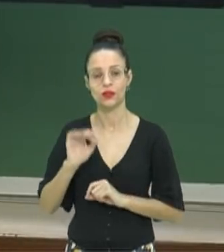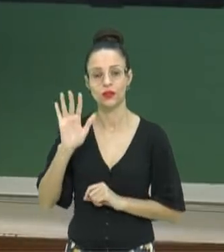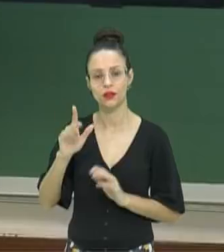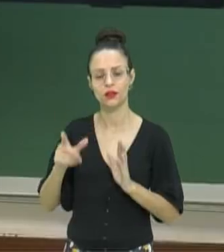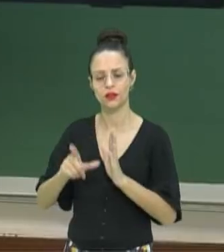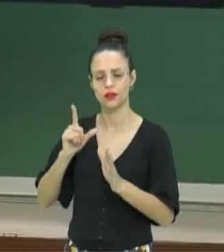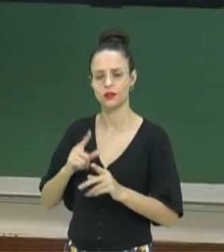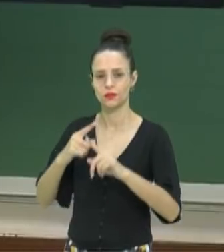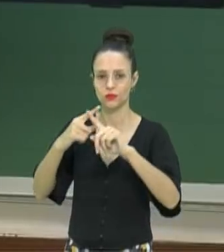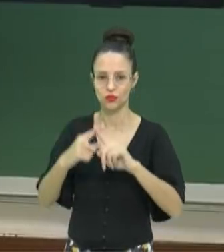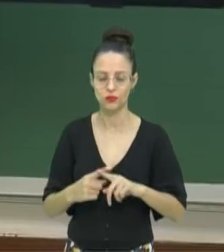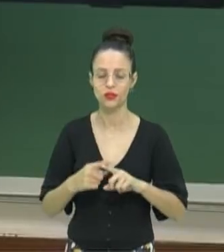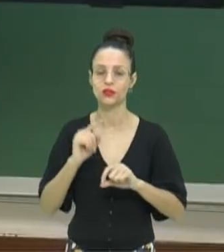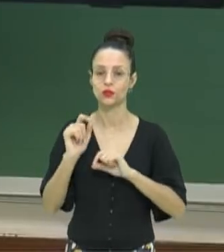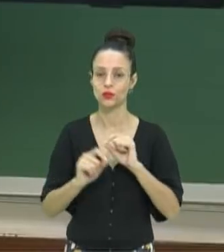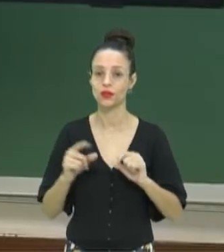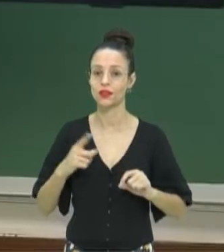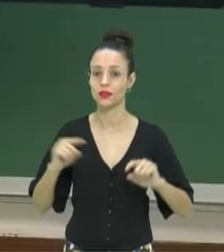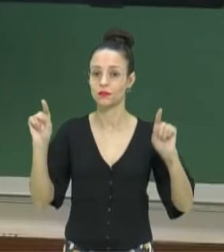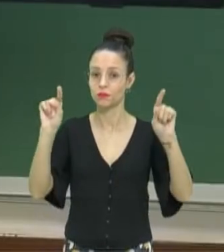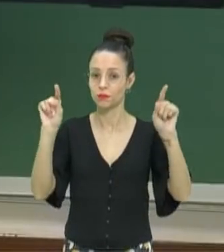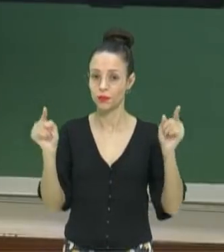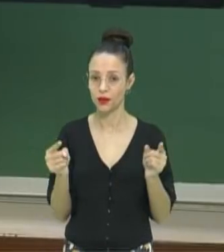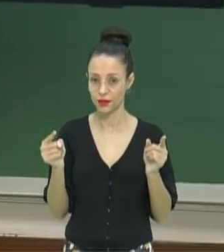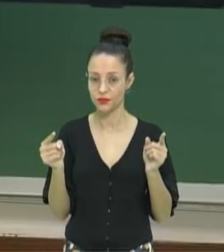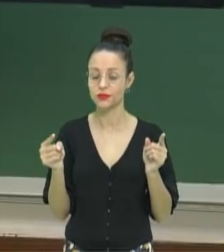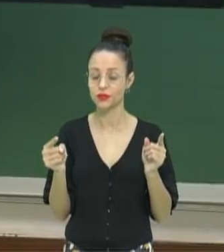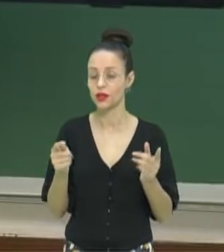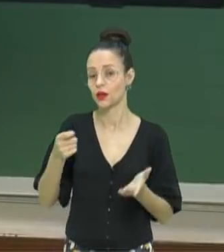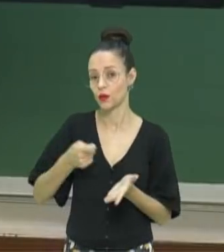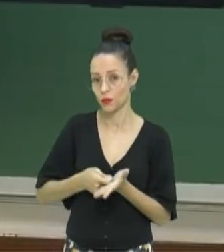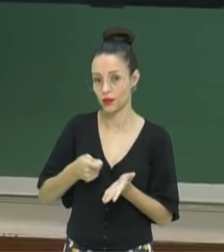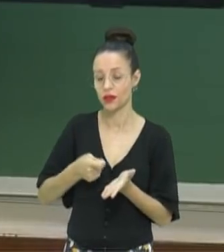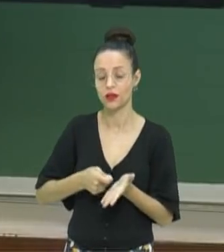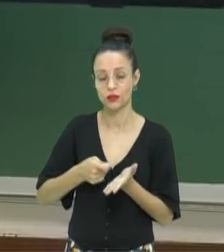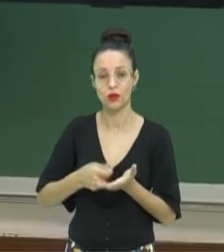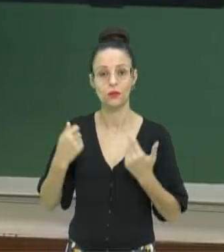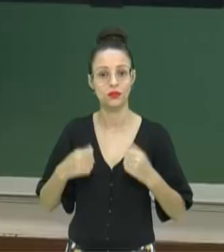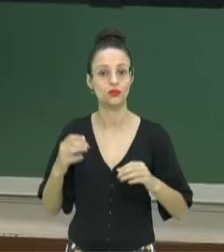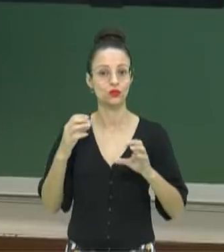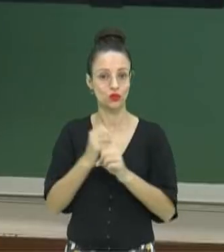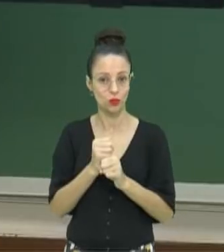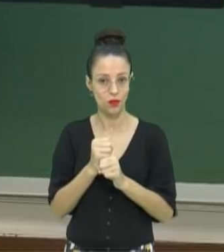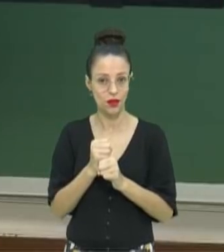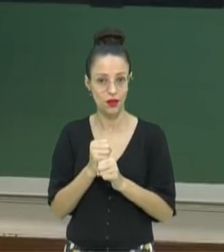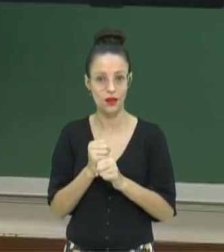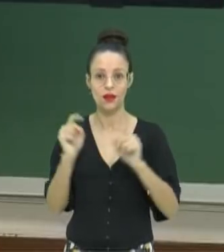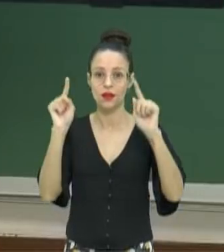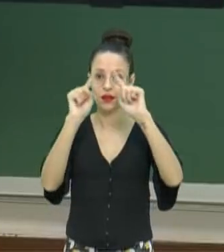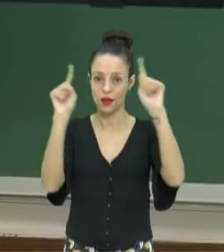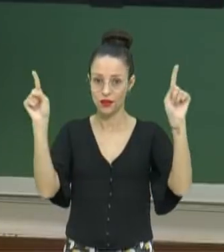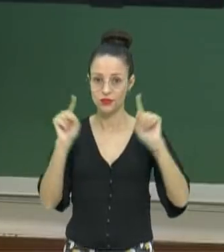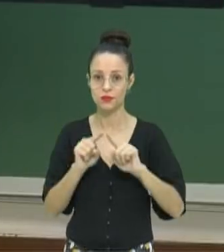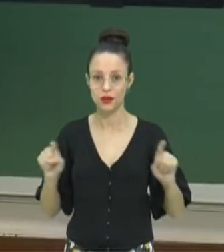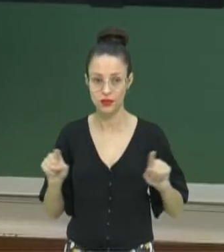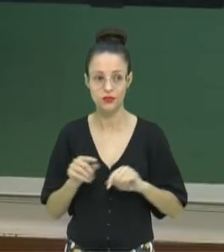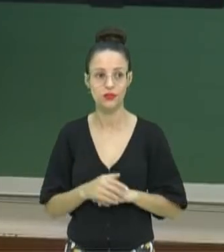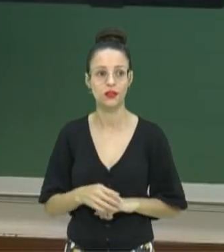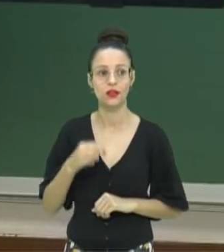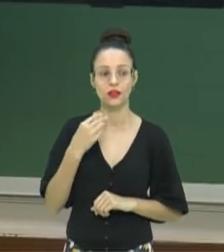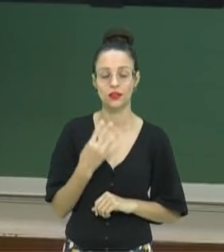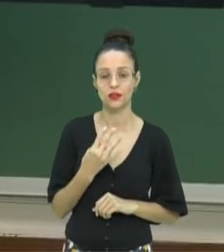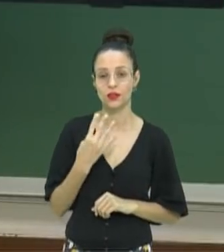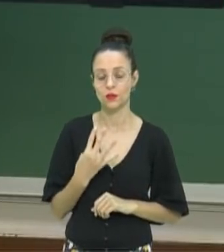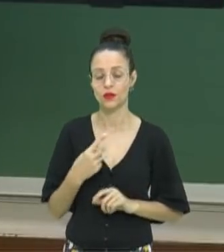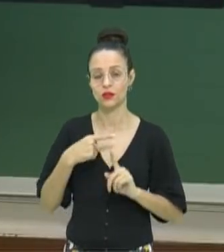da multiplicação aí, você tem um parênteses. Então, você tem que obrigatoriamente somar as 2 bases, tá bom? Então, 34